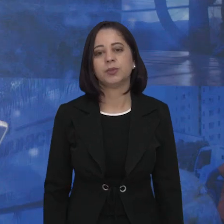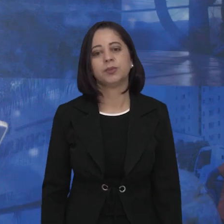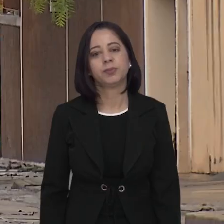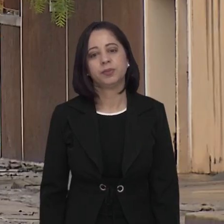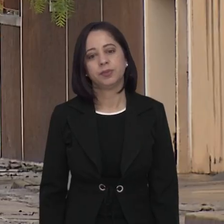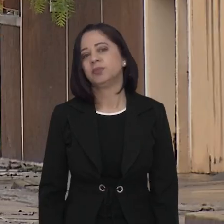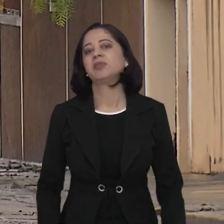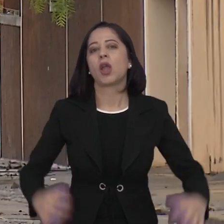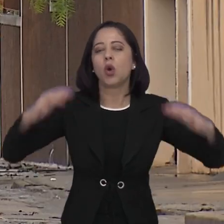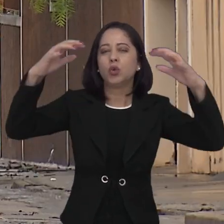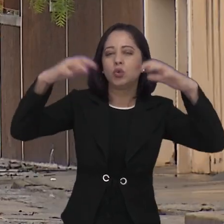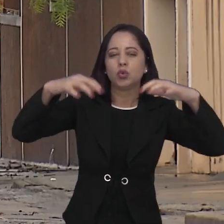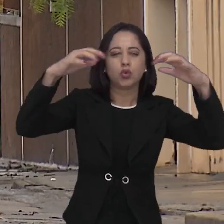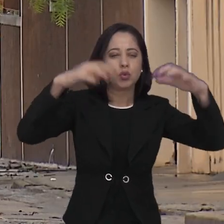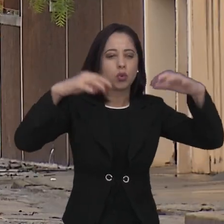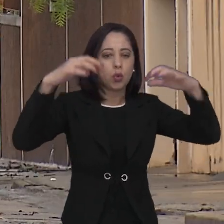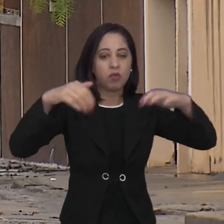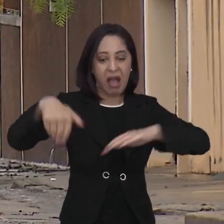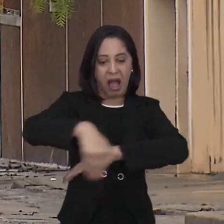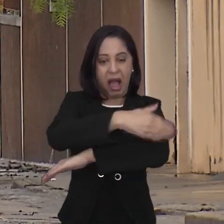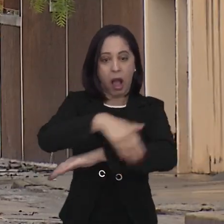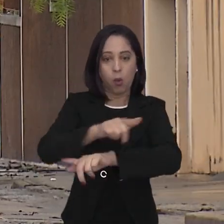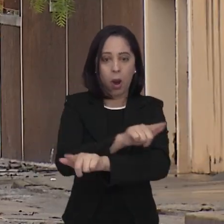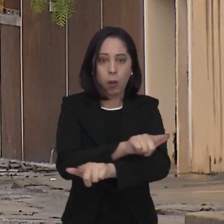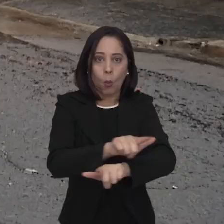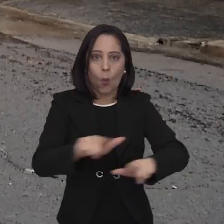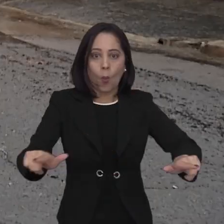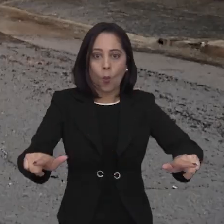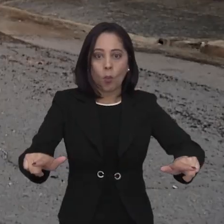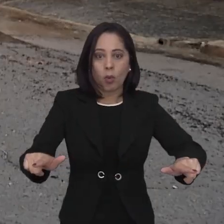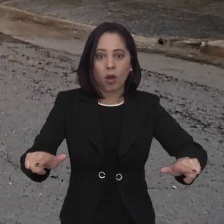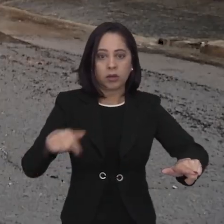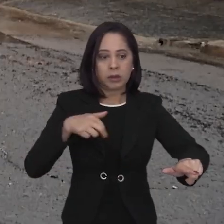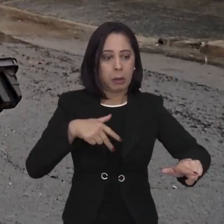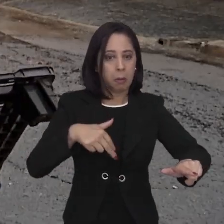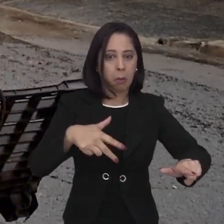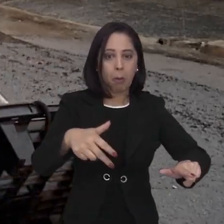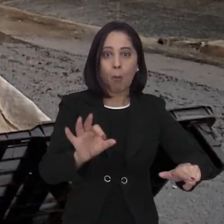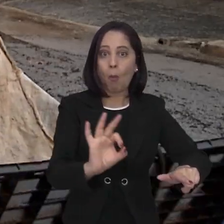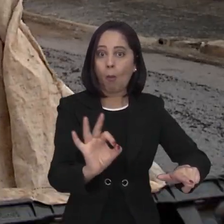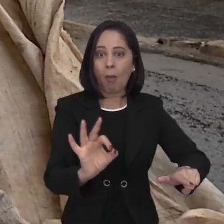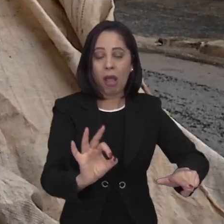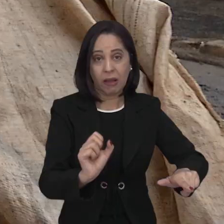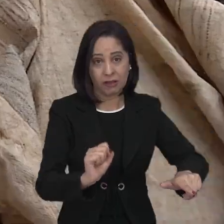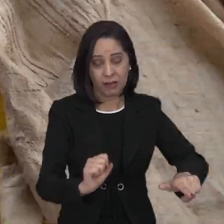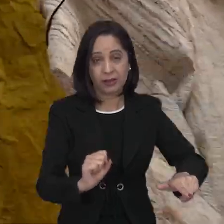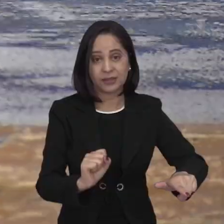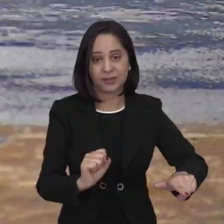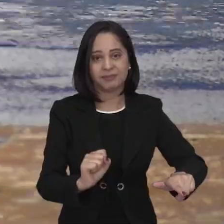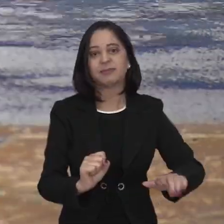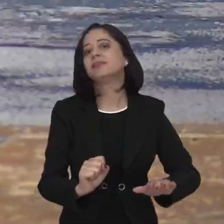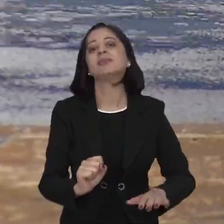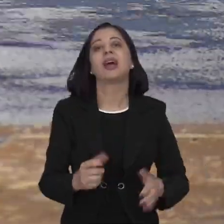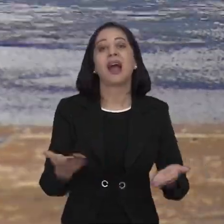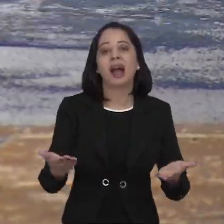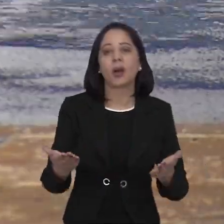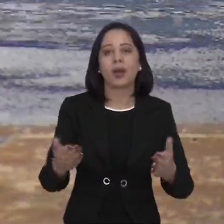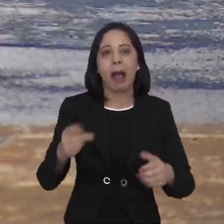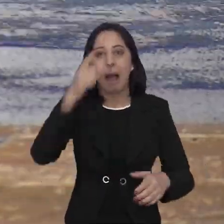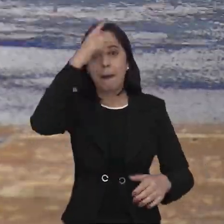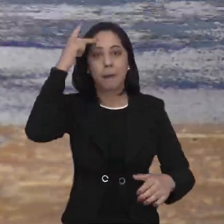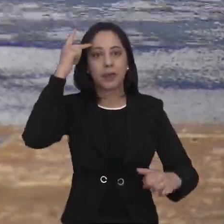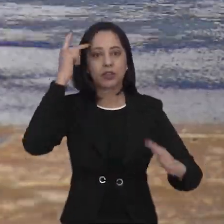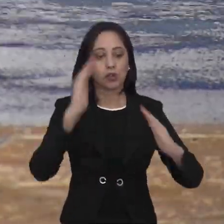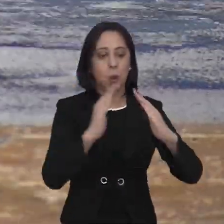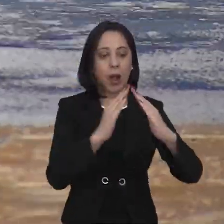extremos. Dia chuvoso é sinônimo de ruas vazias. Só sai de casa quem não tem outra opção. Nessa hora, muita gente